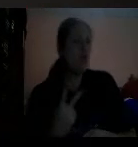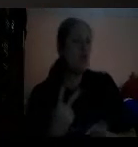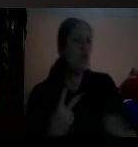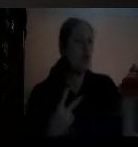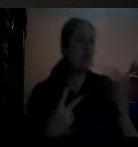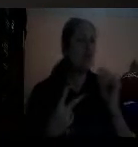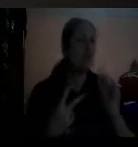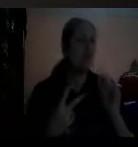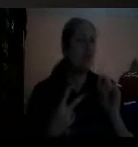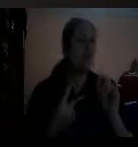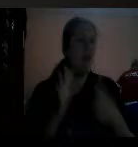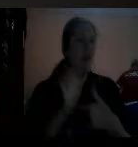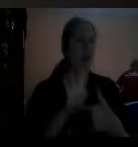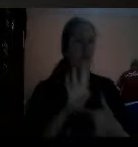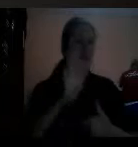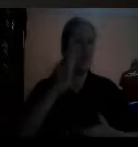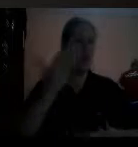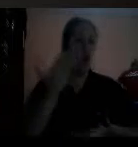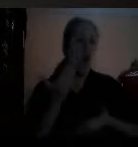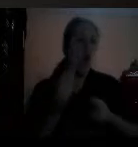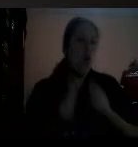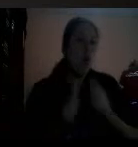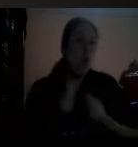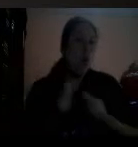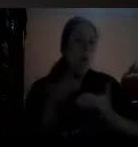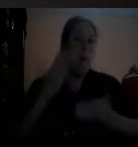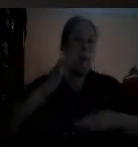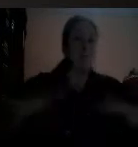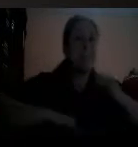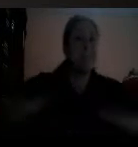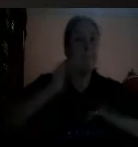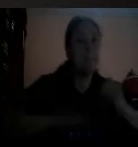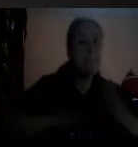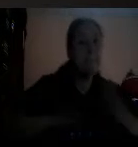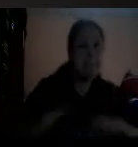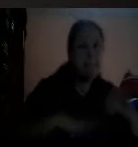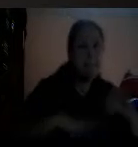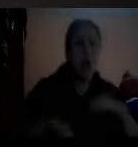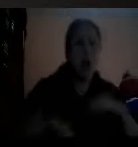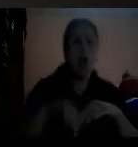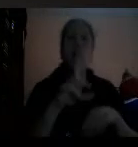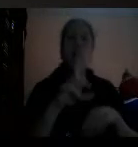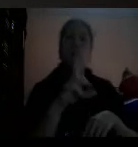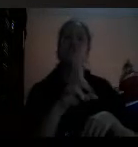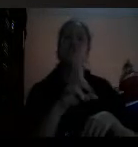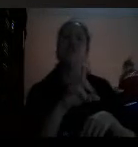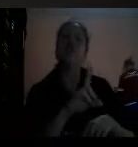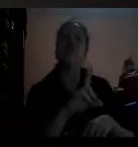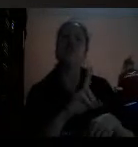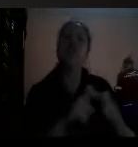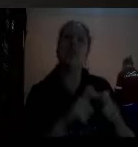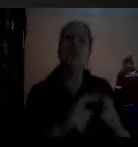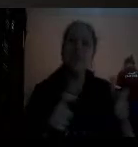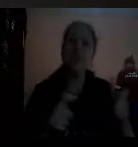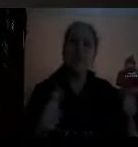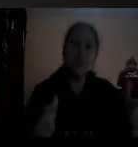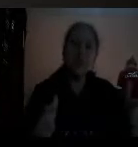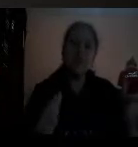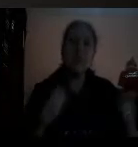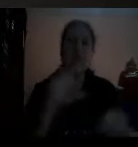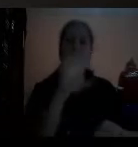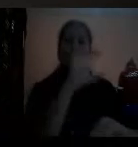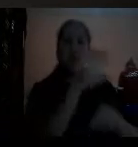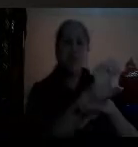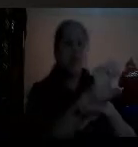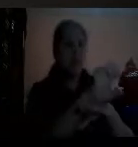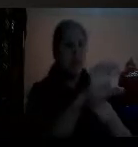estratégica para manutenção, posse e expansão de um Estado. Então, eles estão trabalhando diretamente com